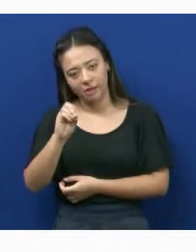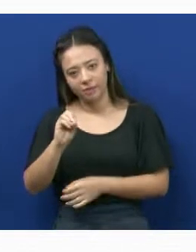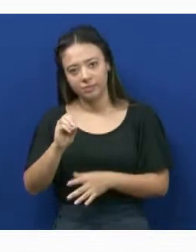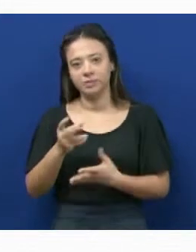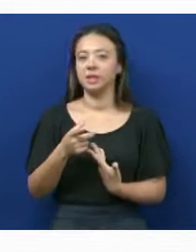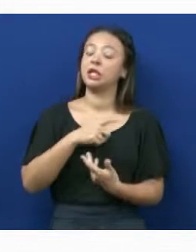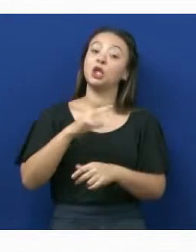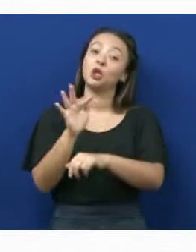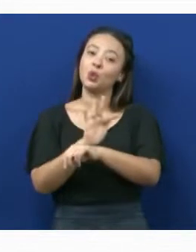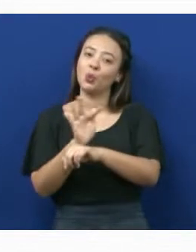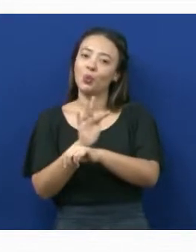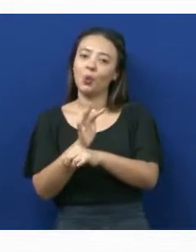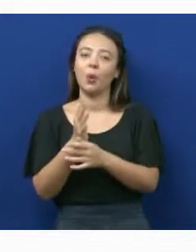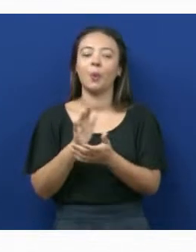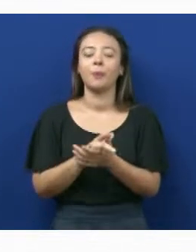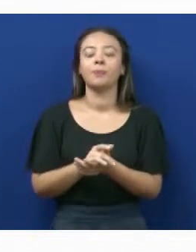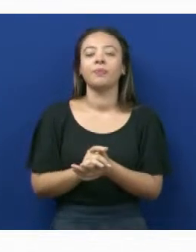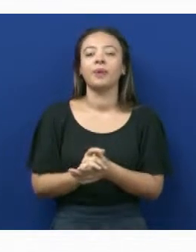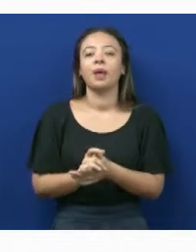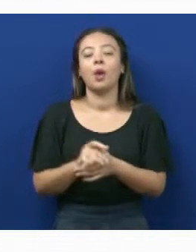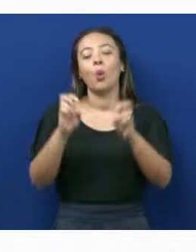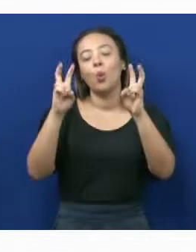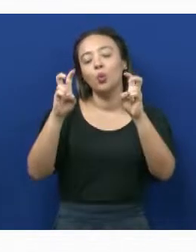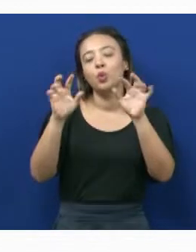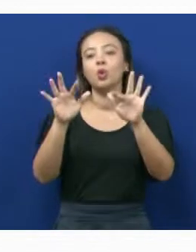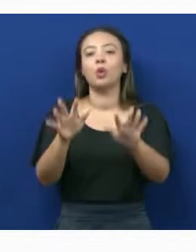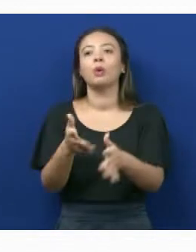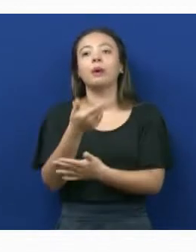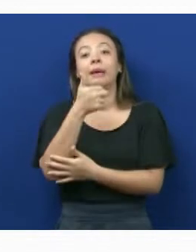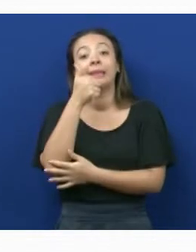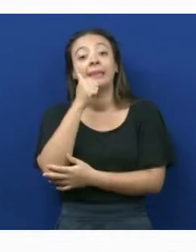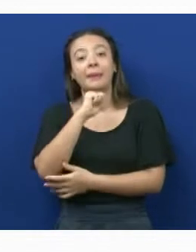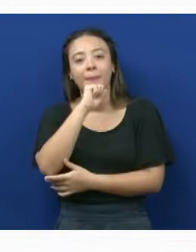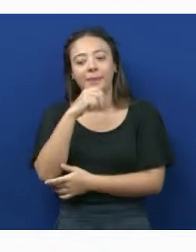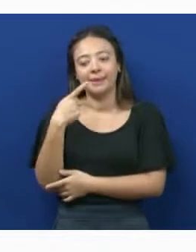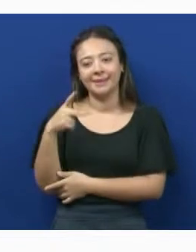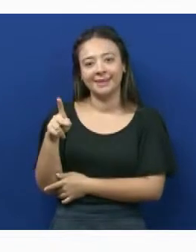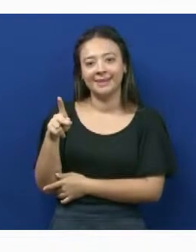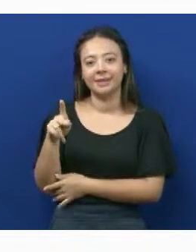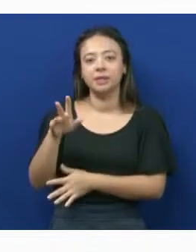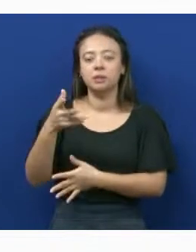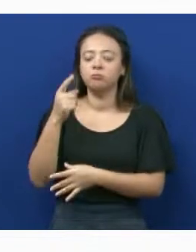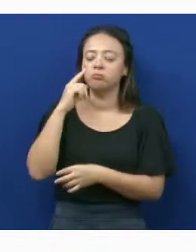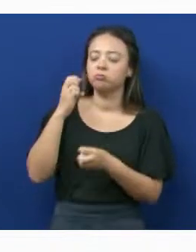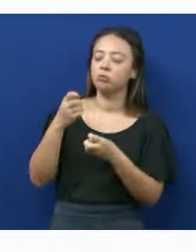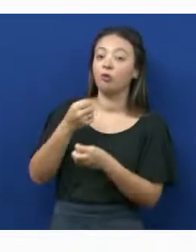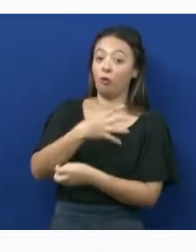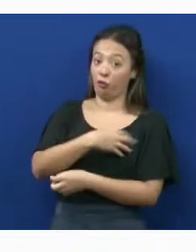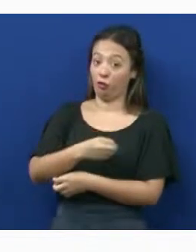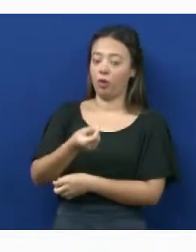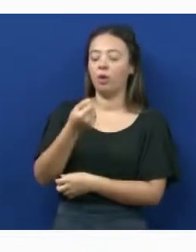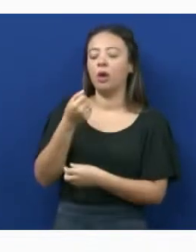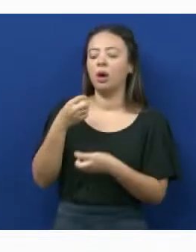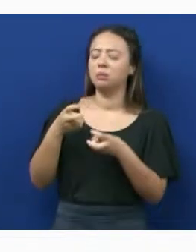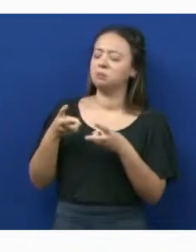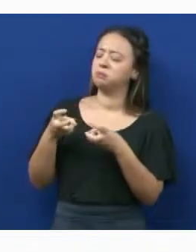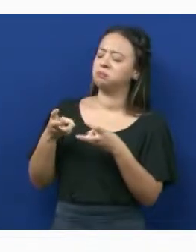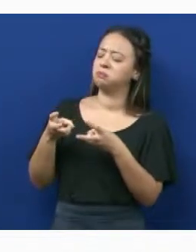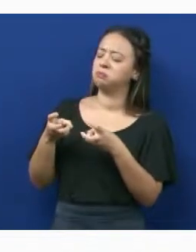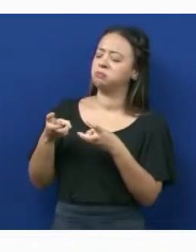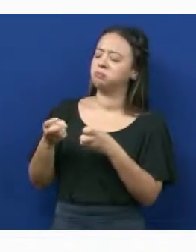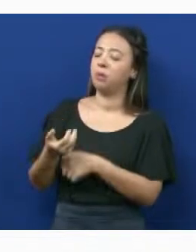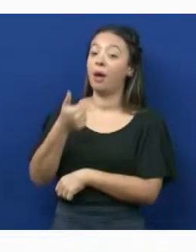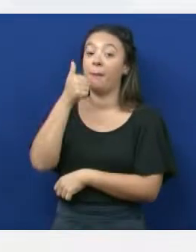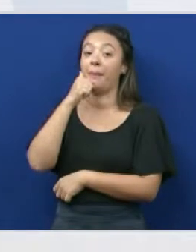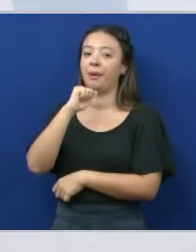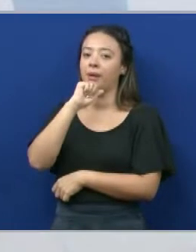se espelhou? Ele se espelhou na mãe dele. Observando a mãe, ele começou a escrever e se personalizar